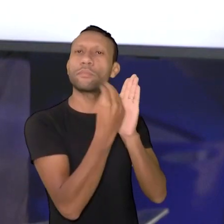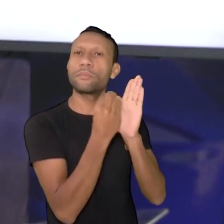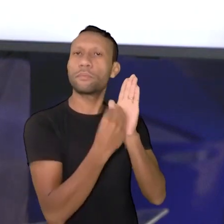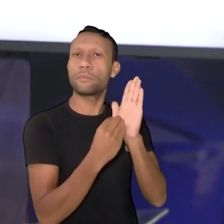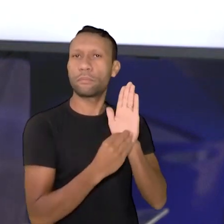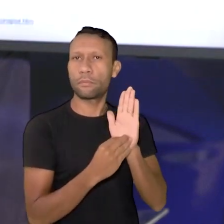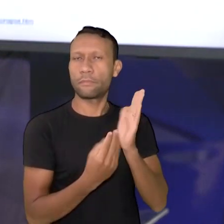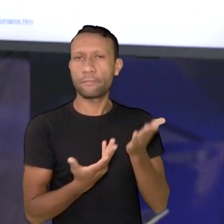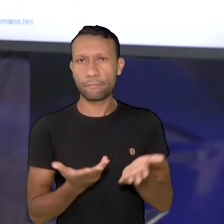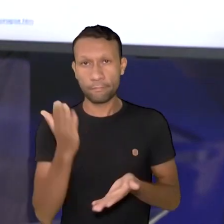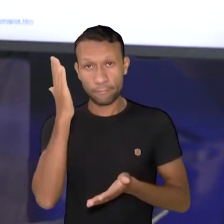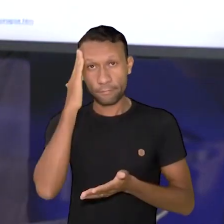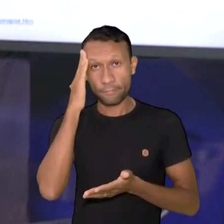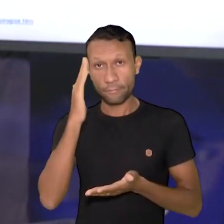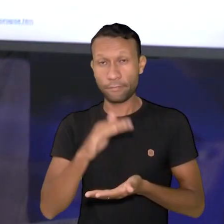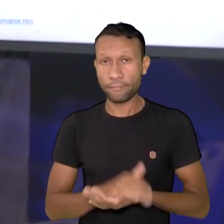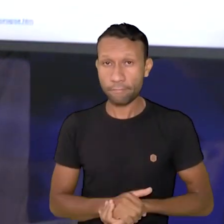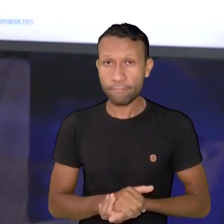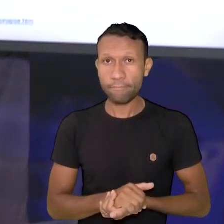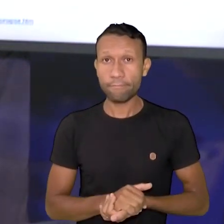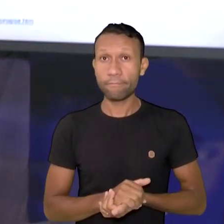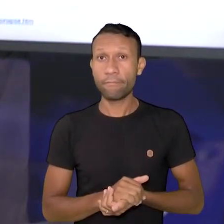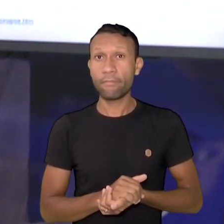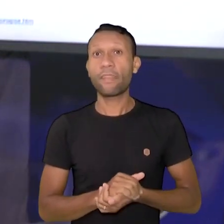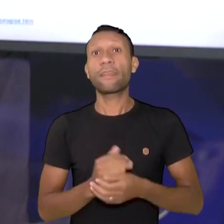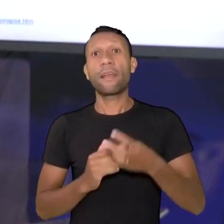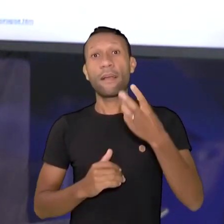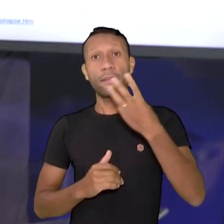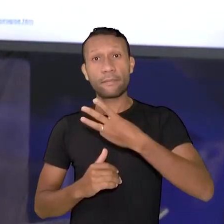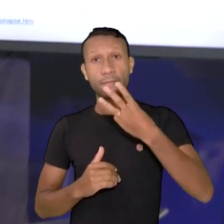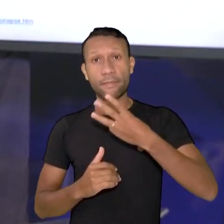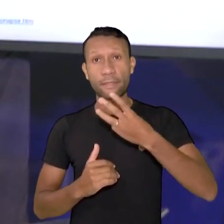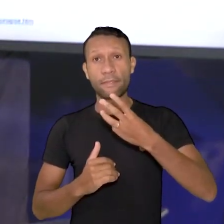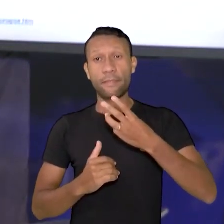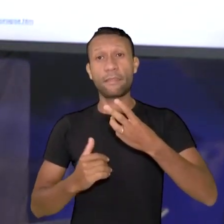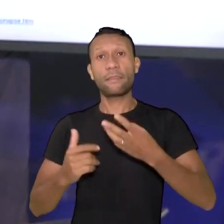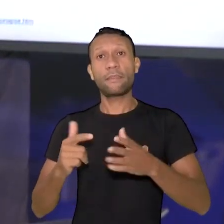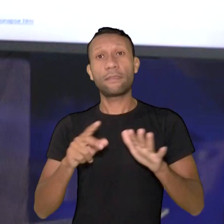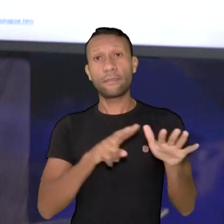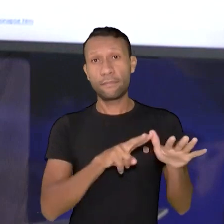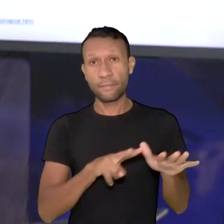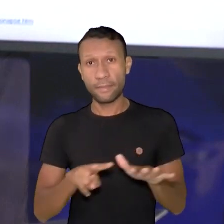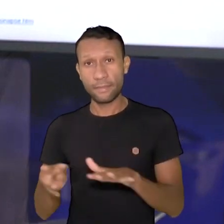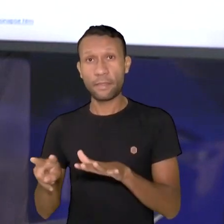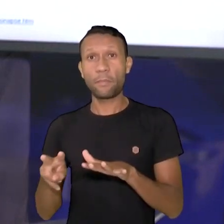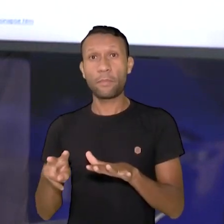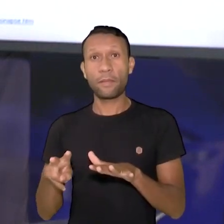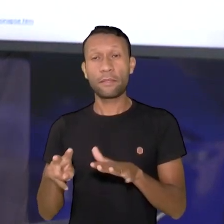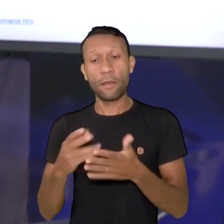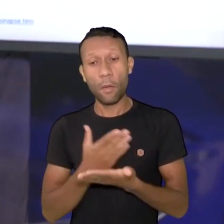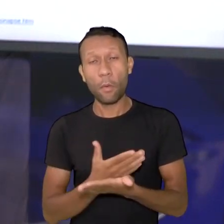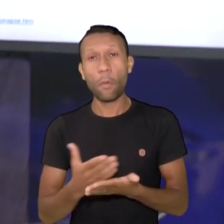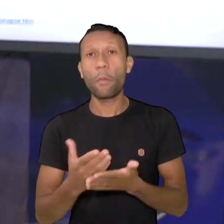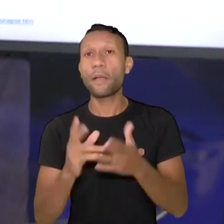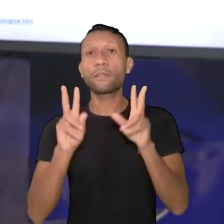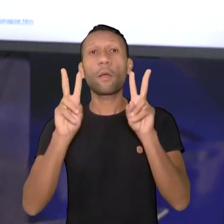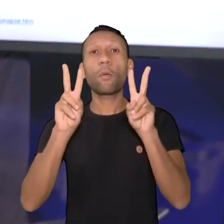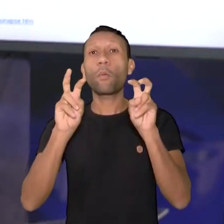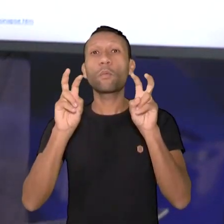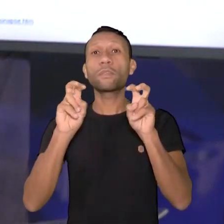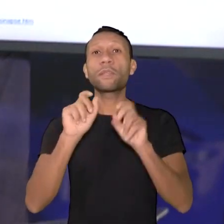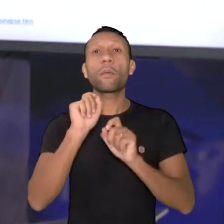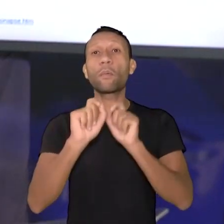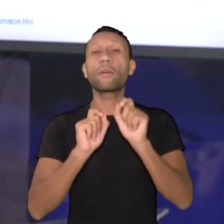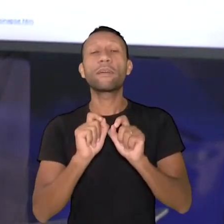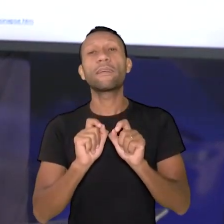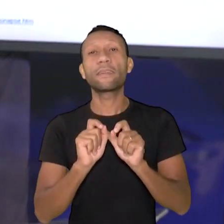tá bom? E aí, a terceira semana, então, a gente começa com um tema que é um pouquinho muito escutado